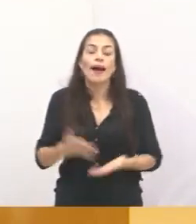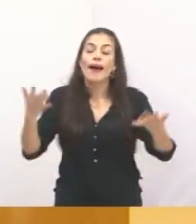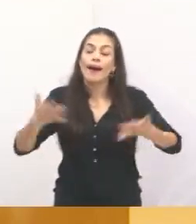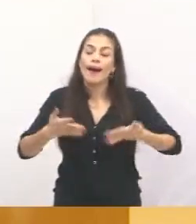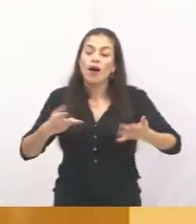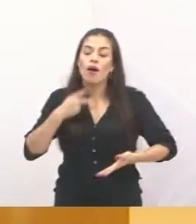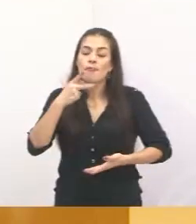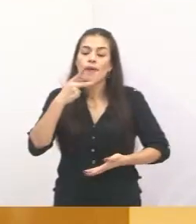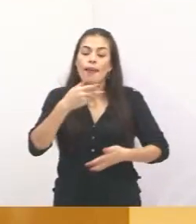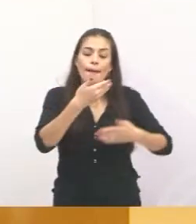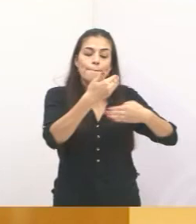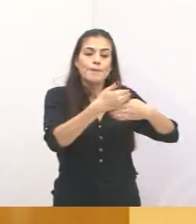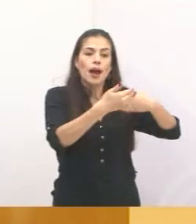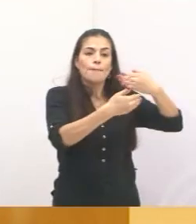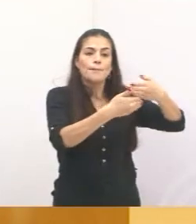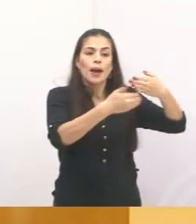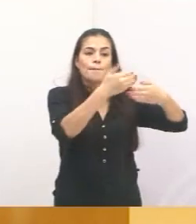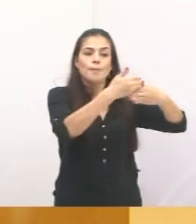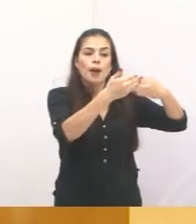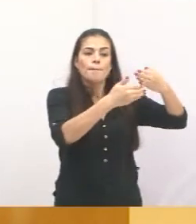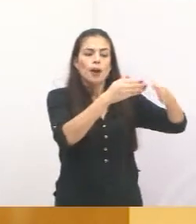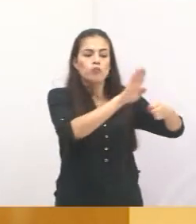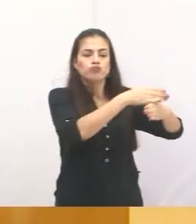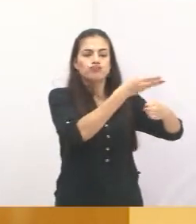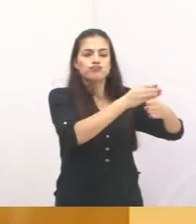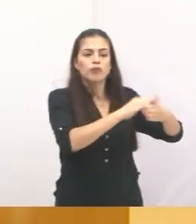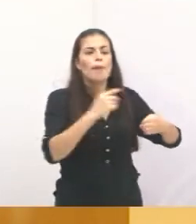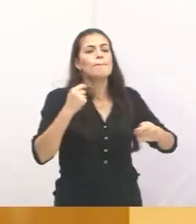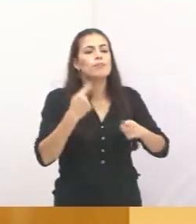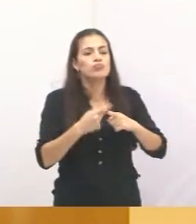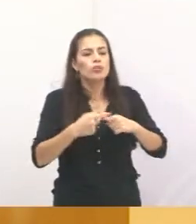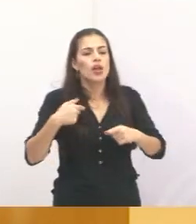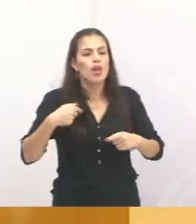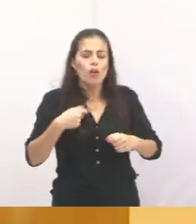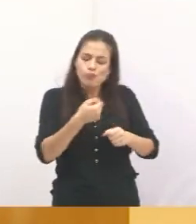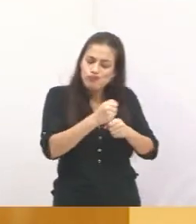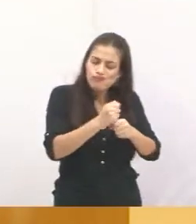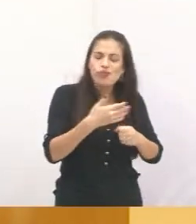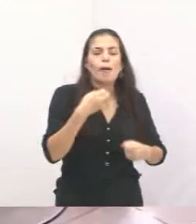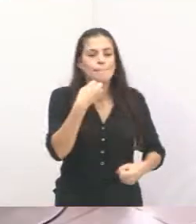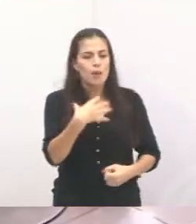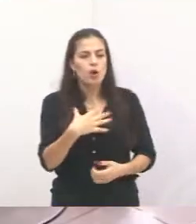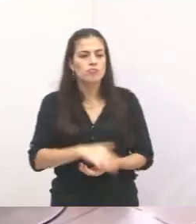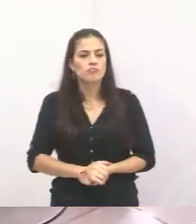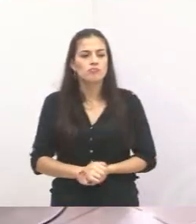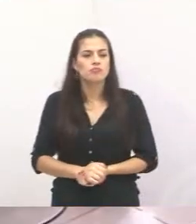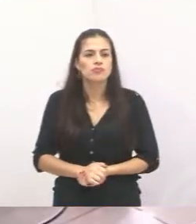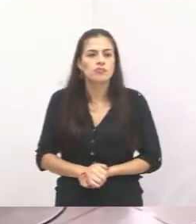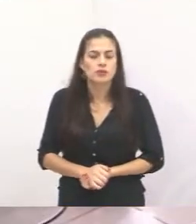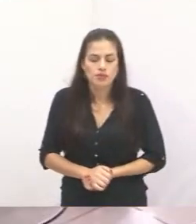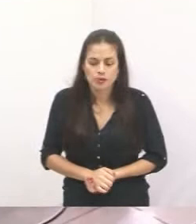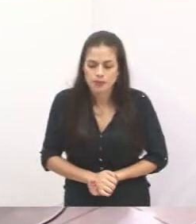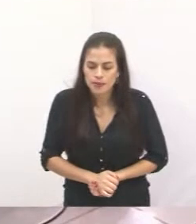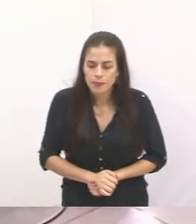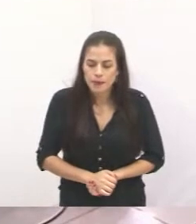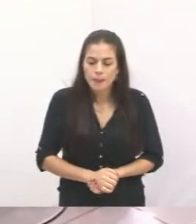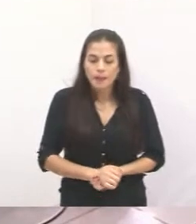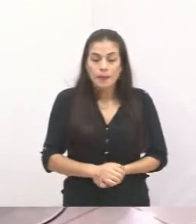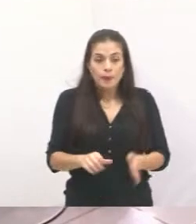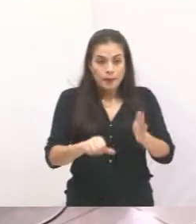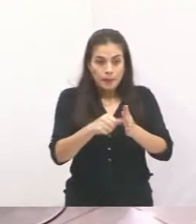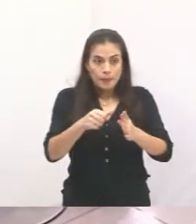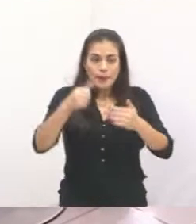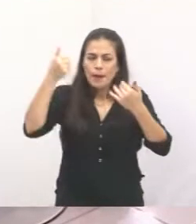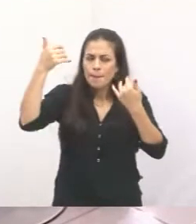comigo. Aí você não ganha, não. Porque de pedreiro eu sou bom. Pode falar, Hernandes. Me permite? Primeiro eu quero dar o parabéns a